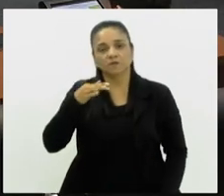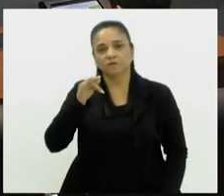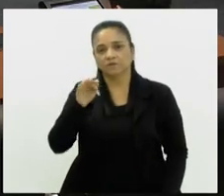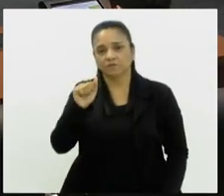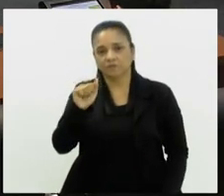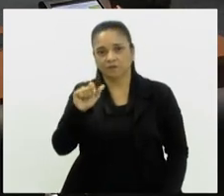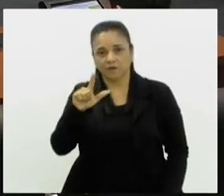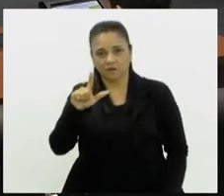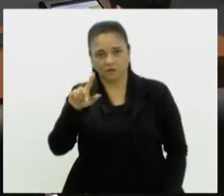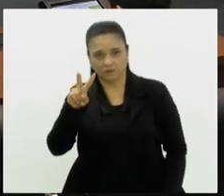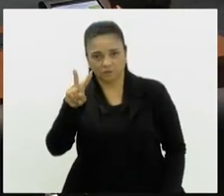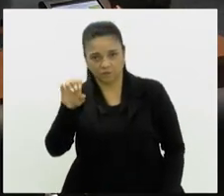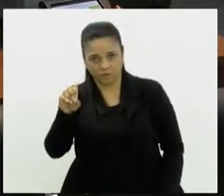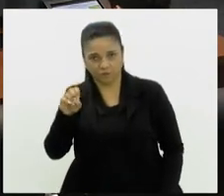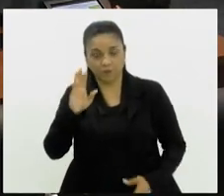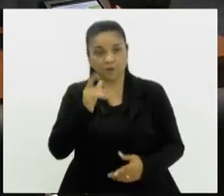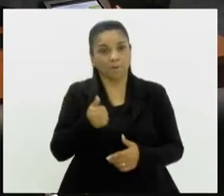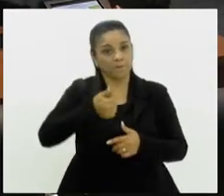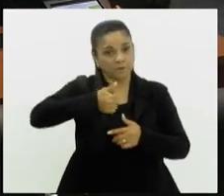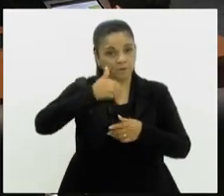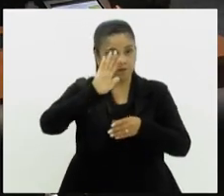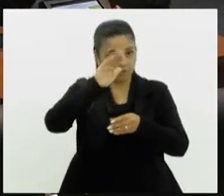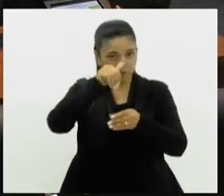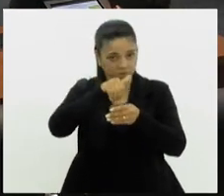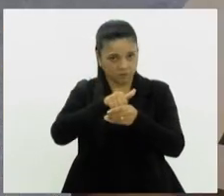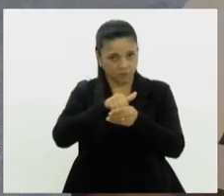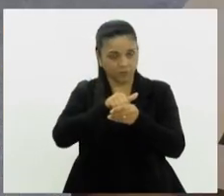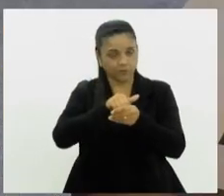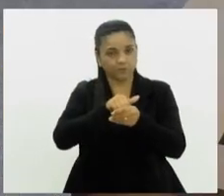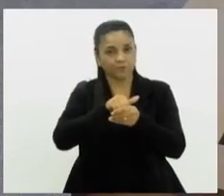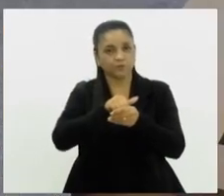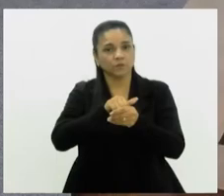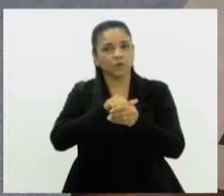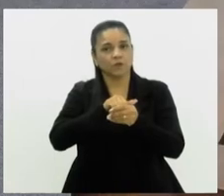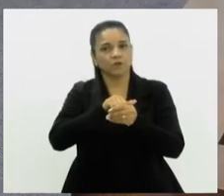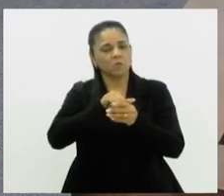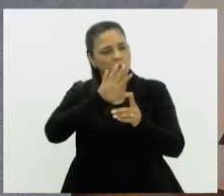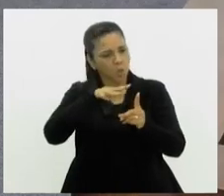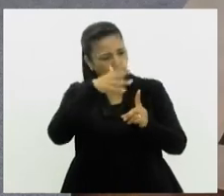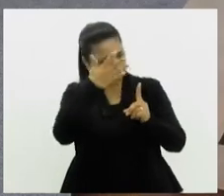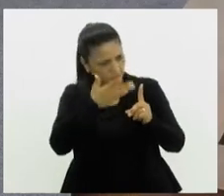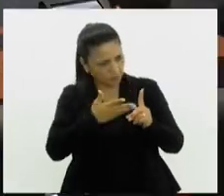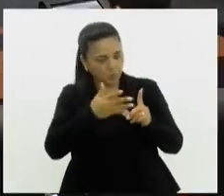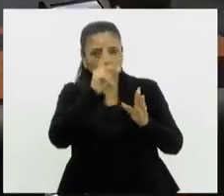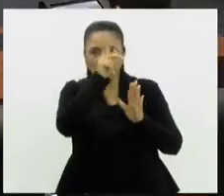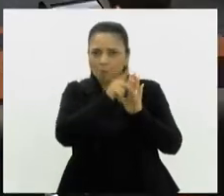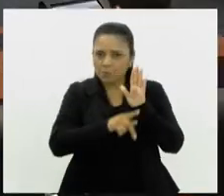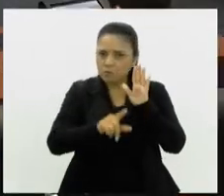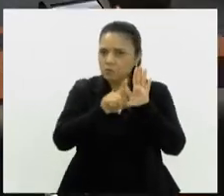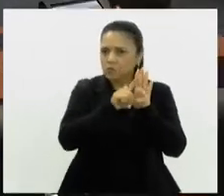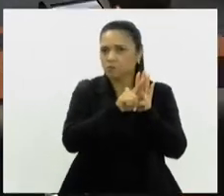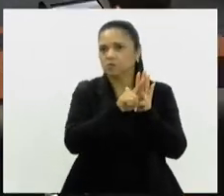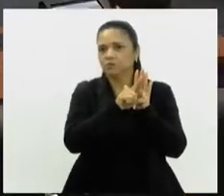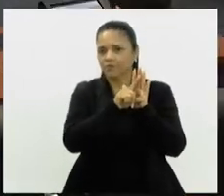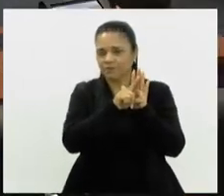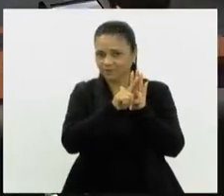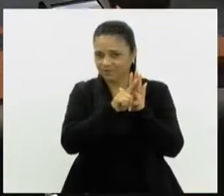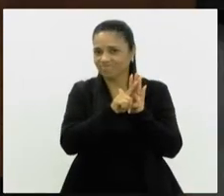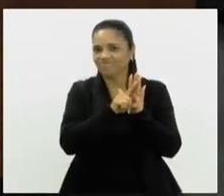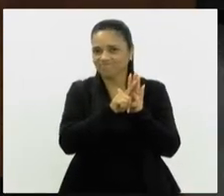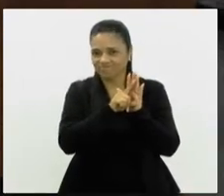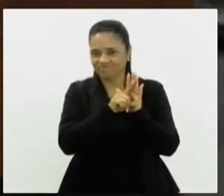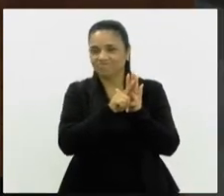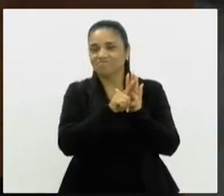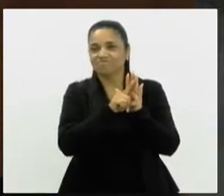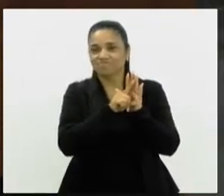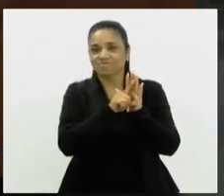em primeira votação eu elogiei vosso projeto e lembrei